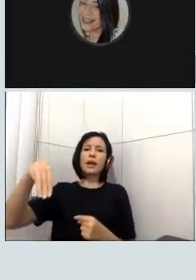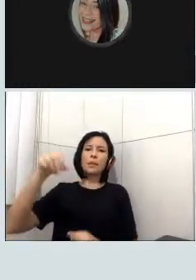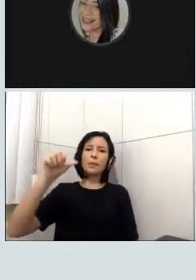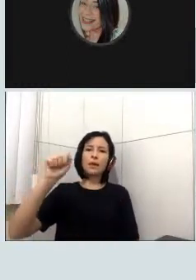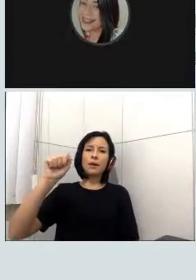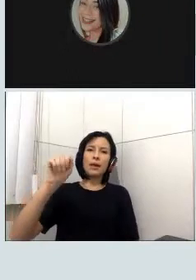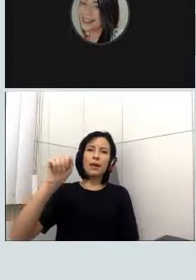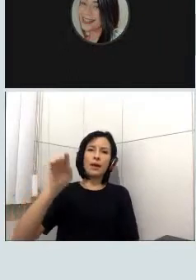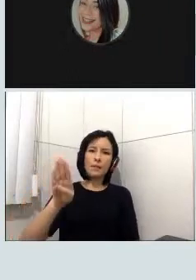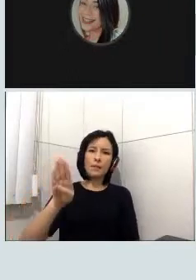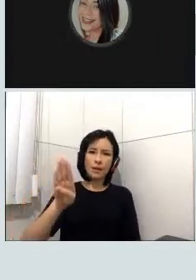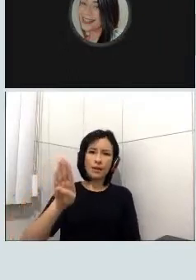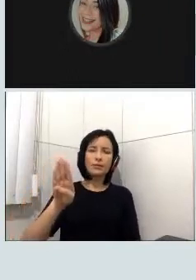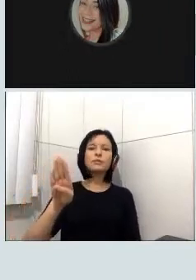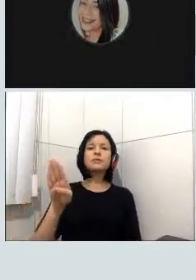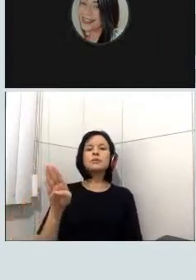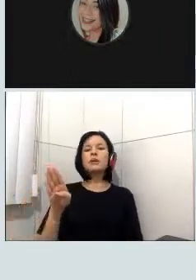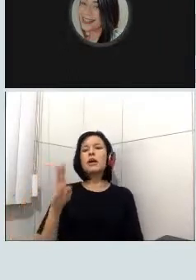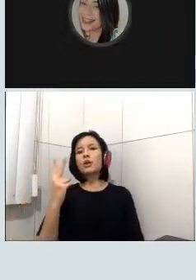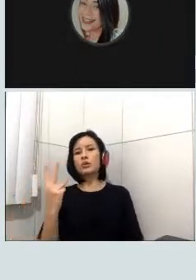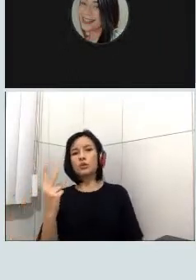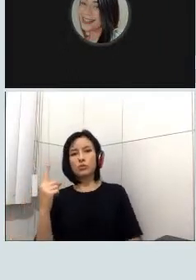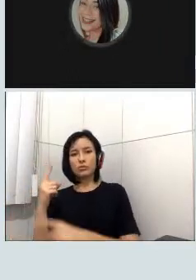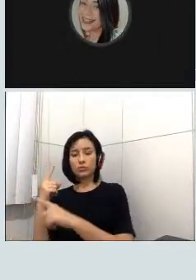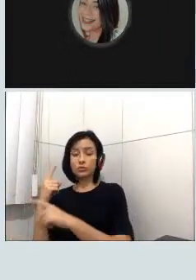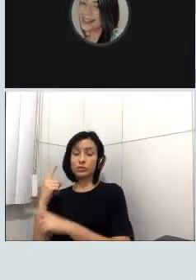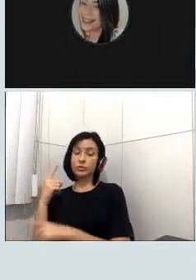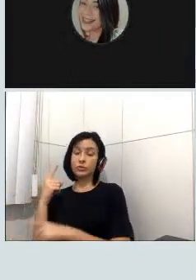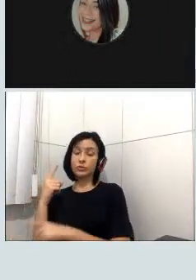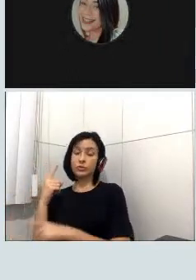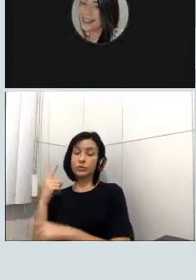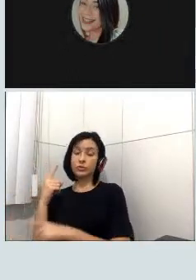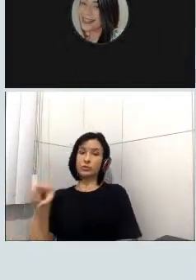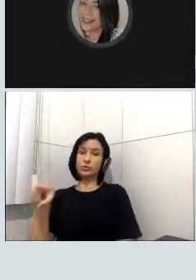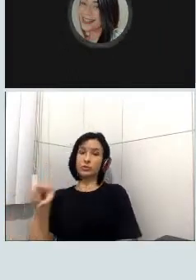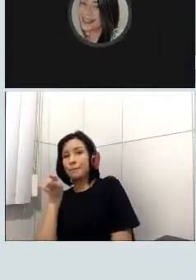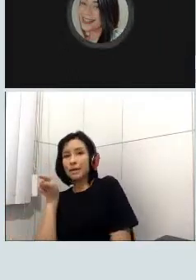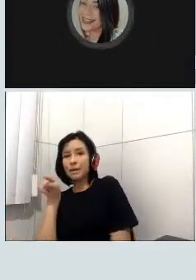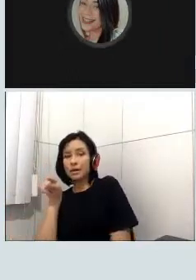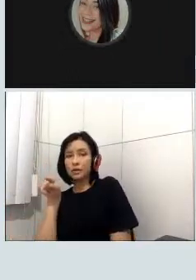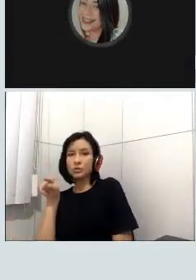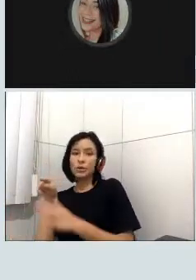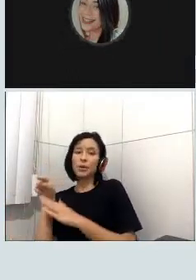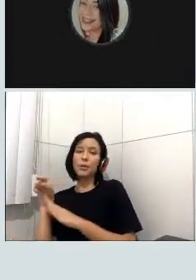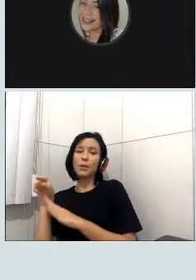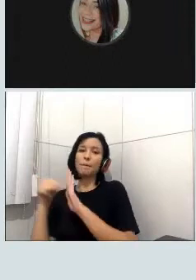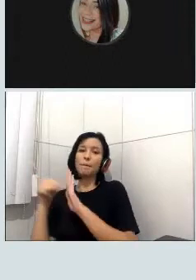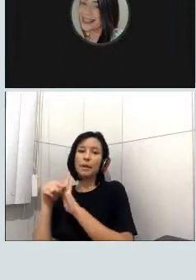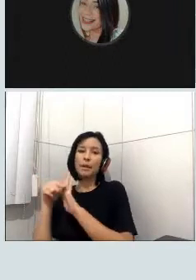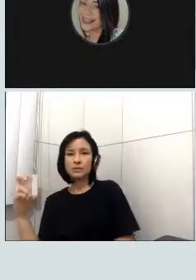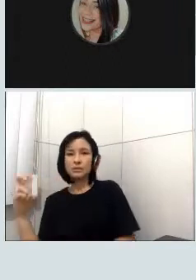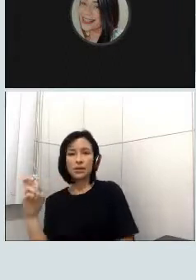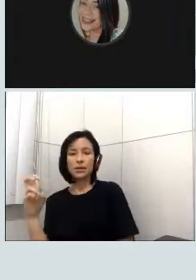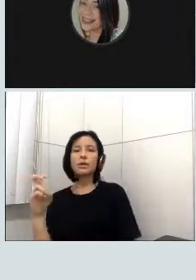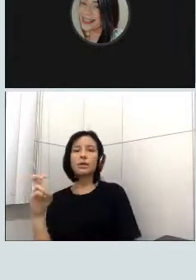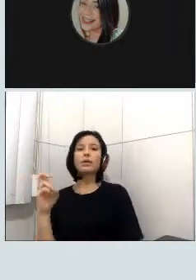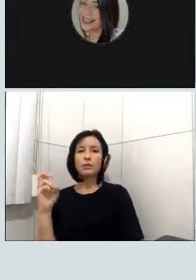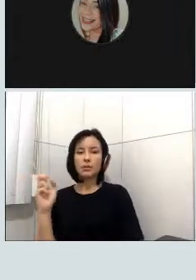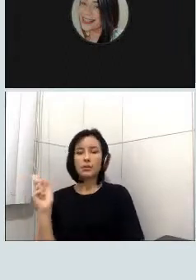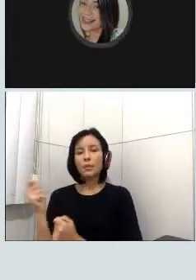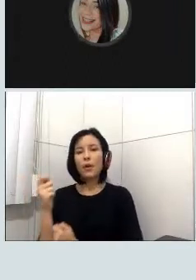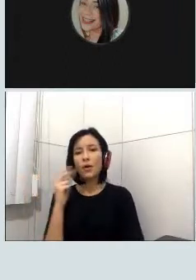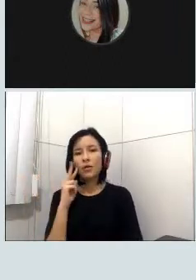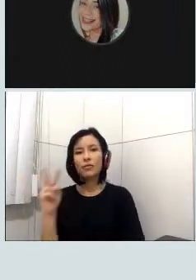a 2x menos 5 mais x mais 8. Só que agora vocês vão poder substituir o